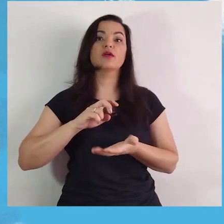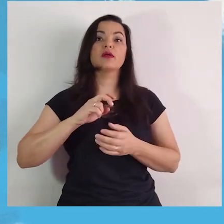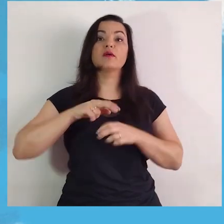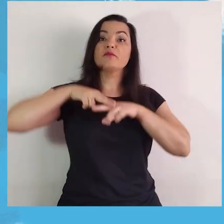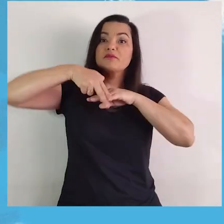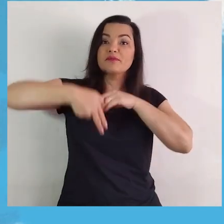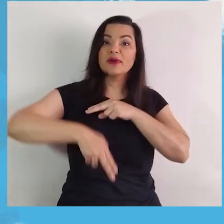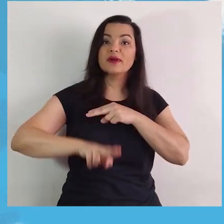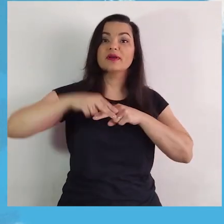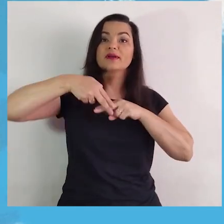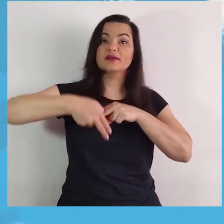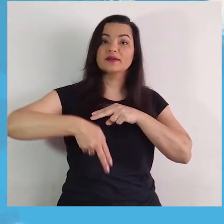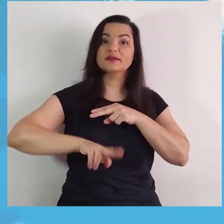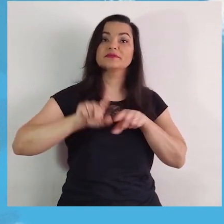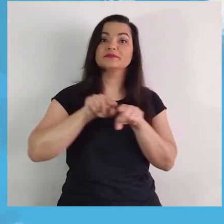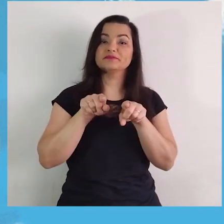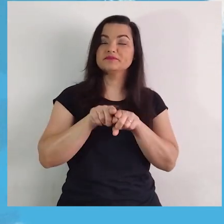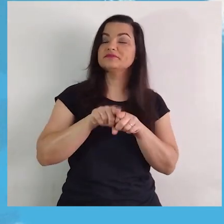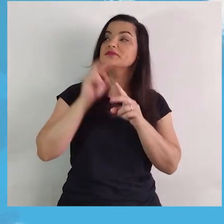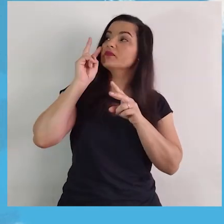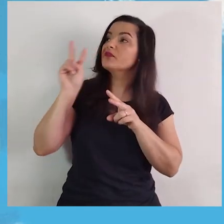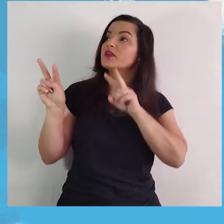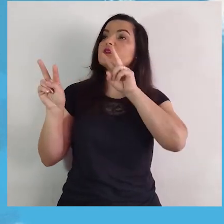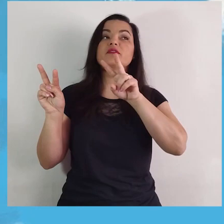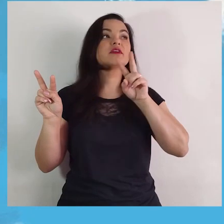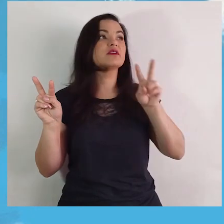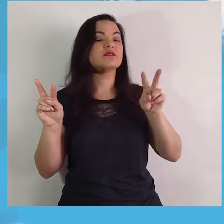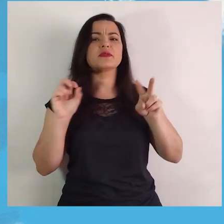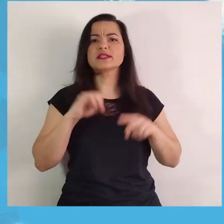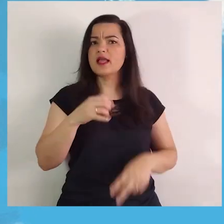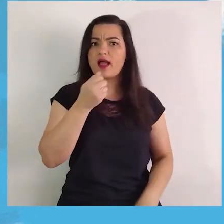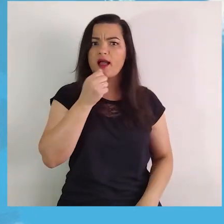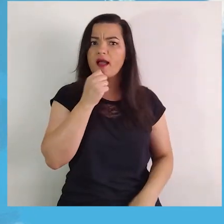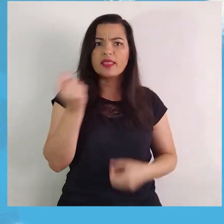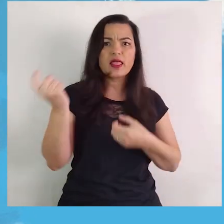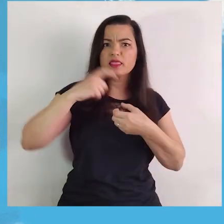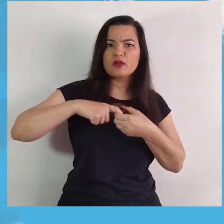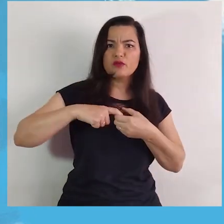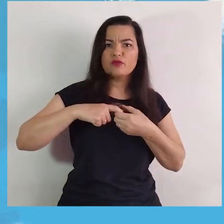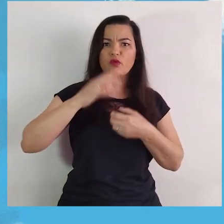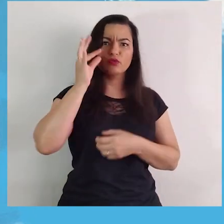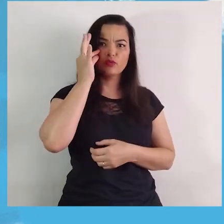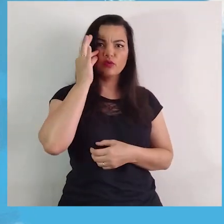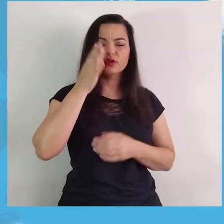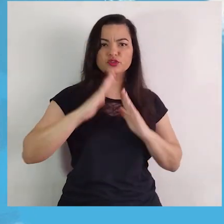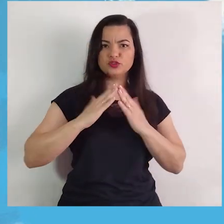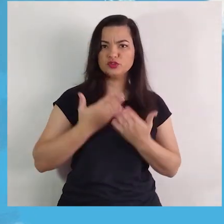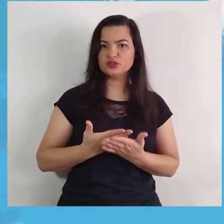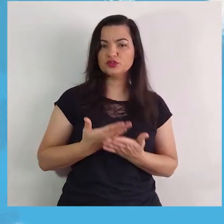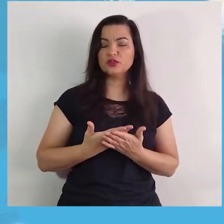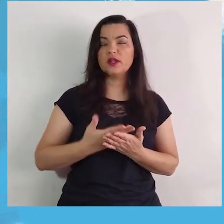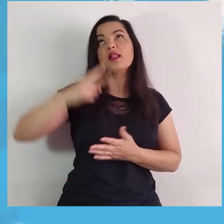e as outras áreas. Se você não estiver frequentando a sua escola pessoalmente, você